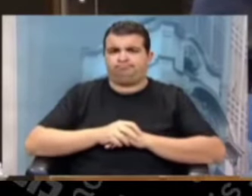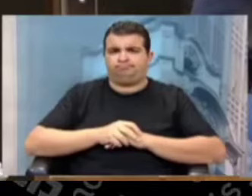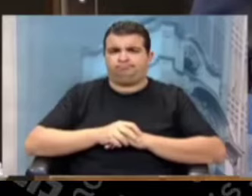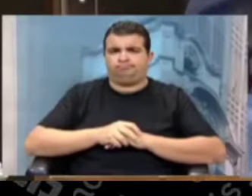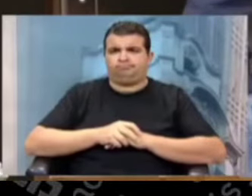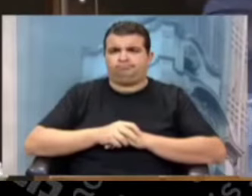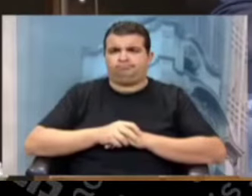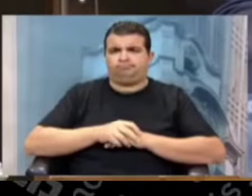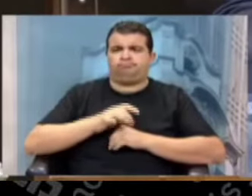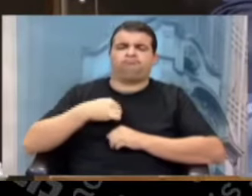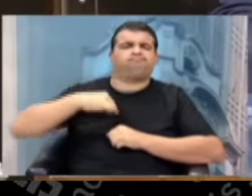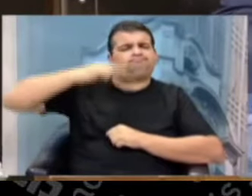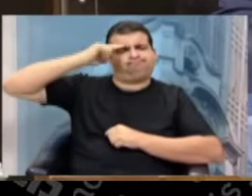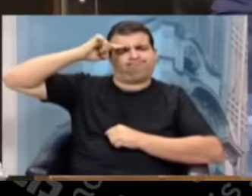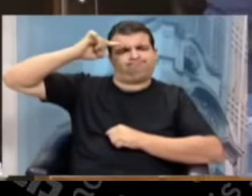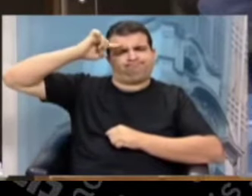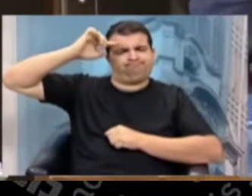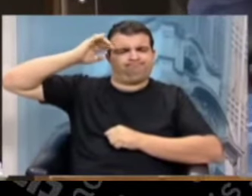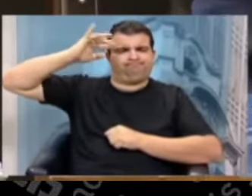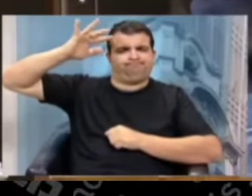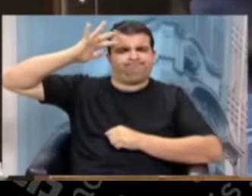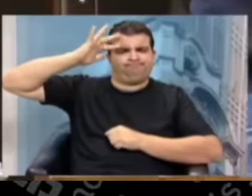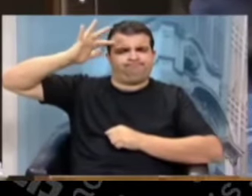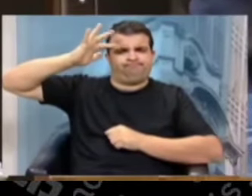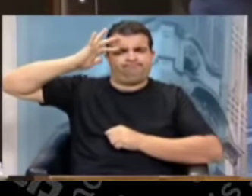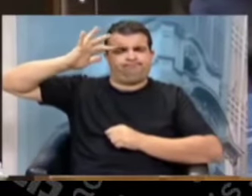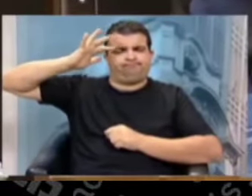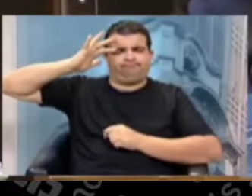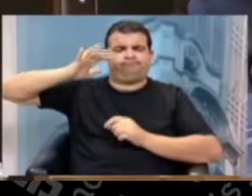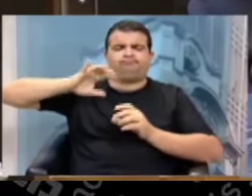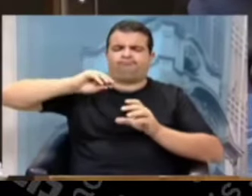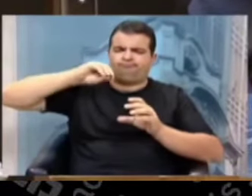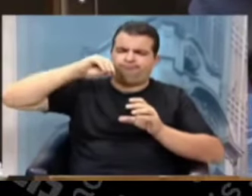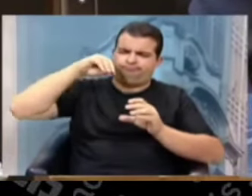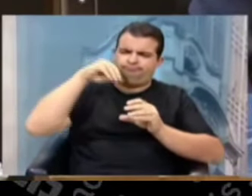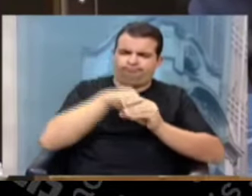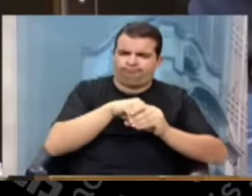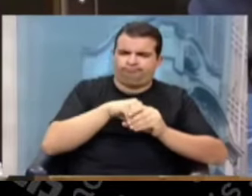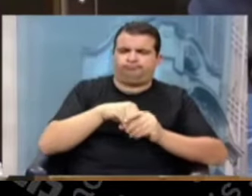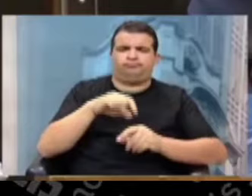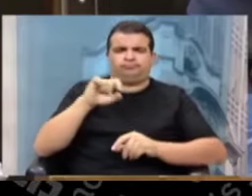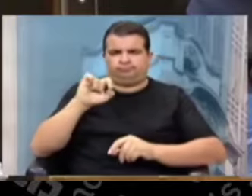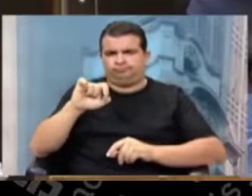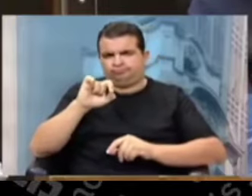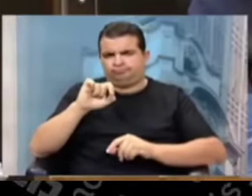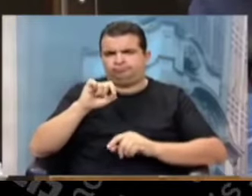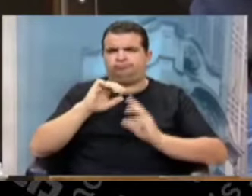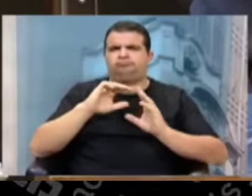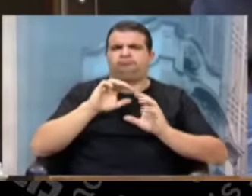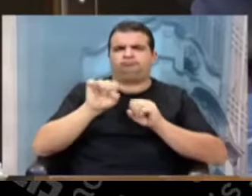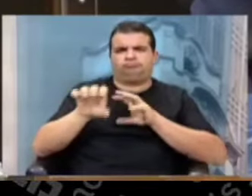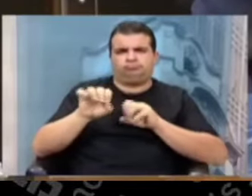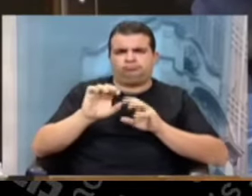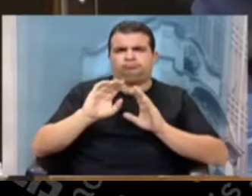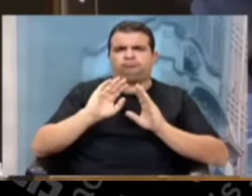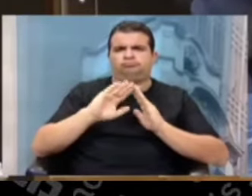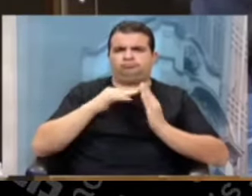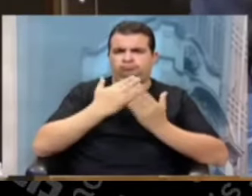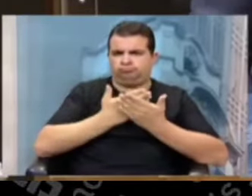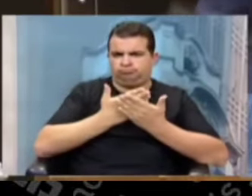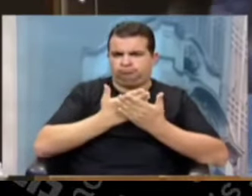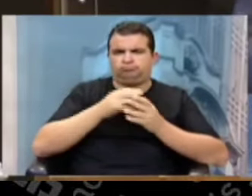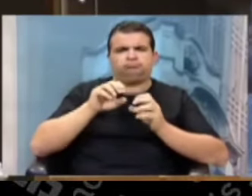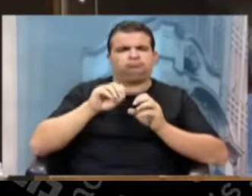E eu fico imaginando, dentro da lógica desse homeschooling,